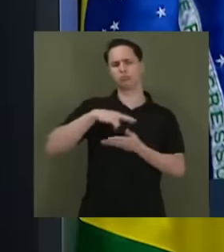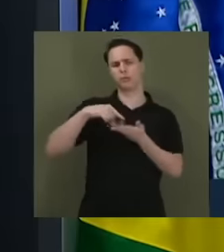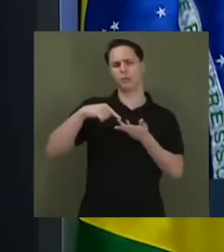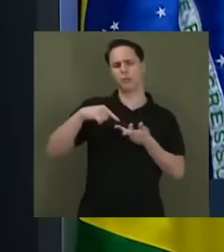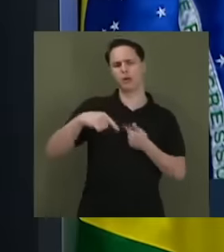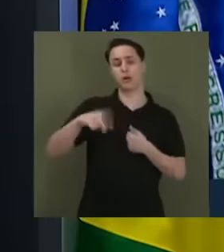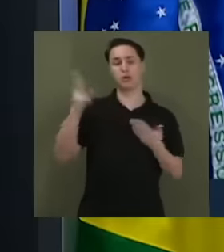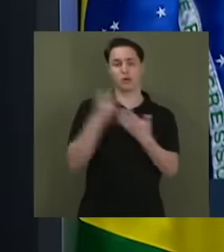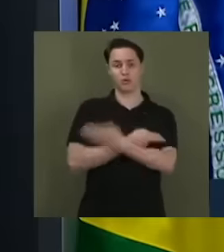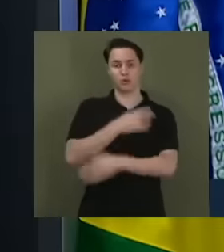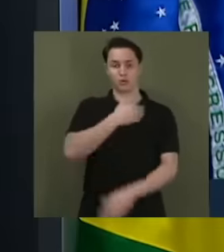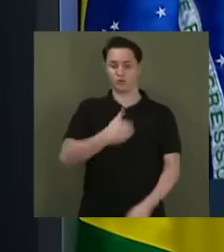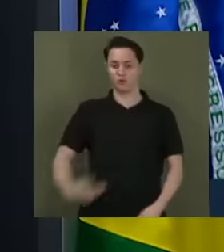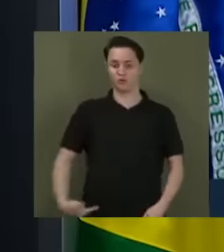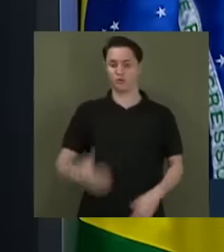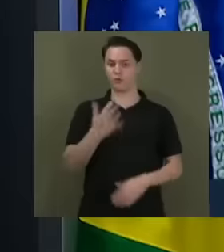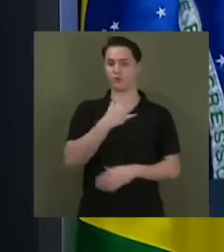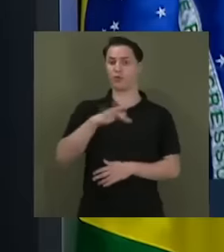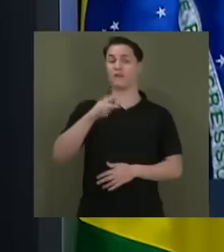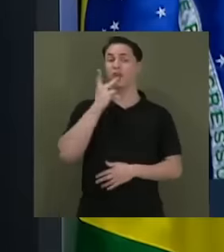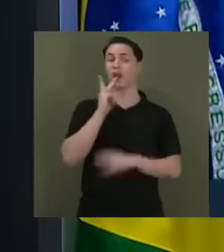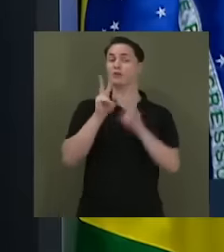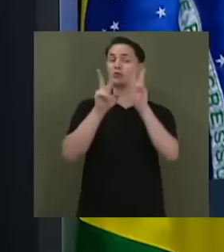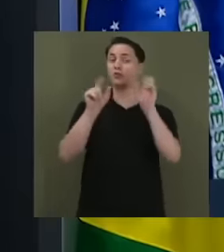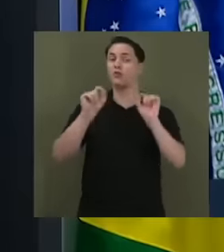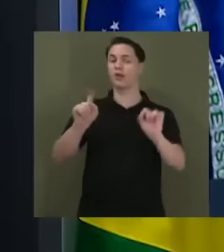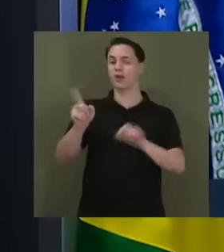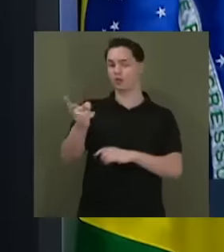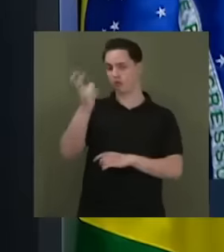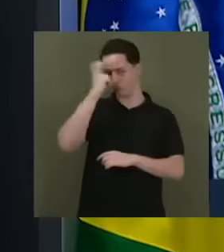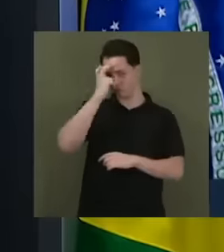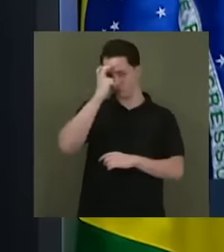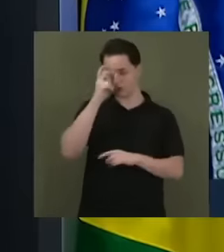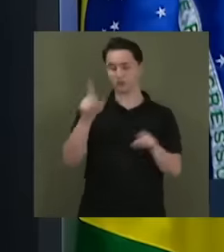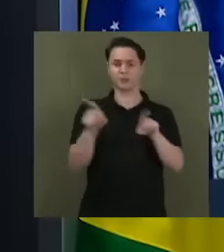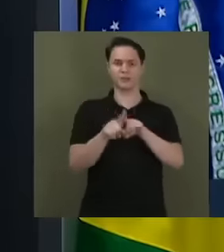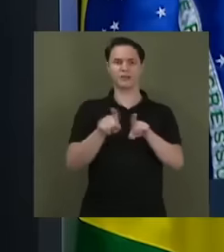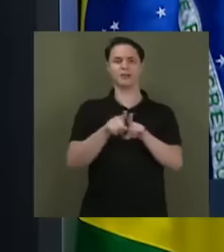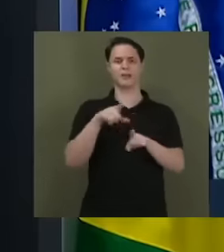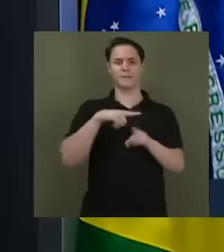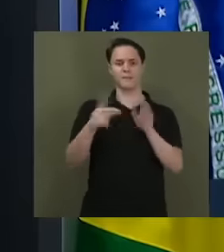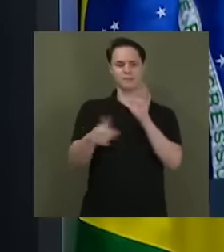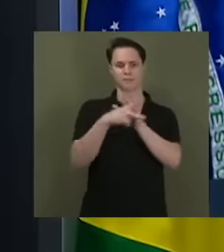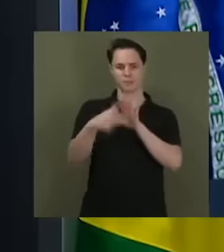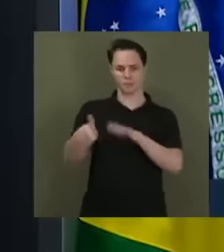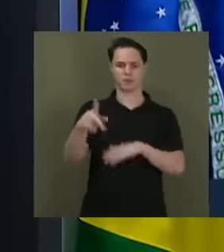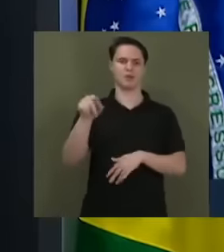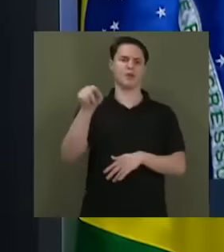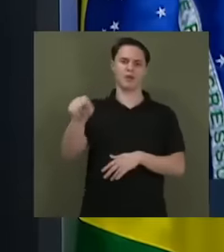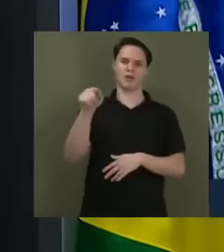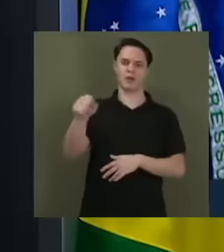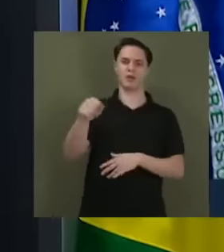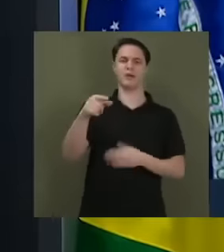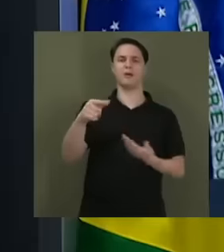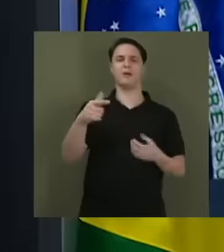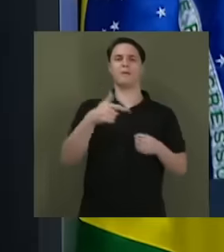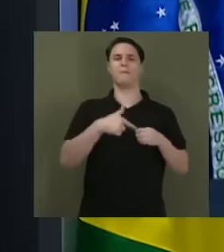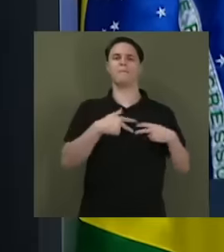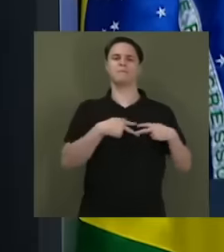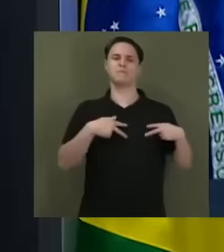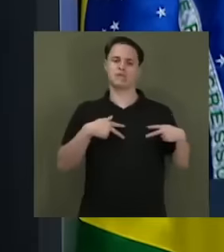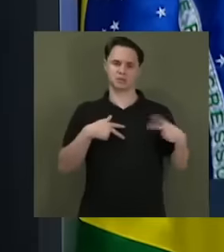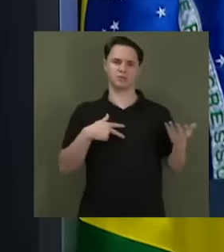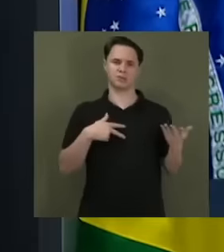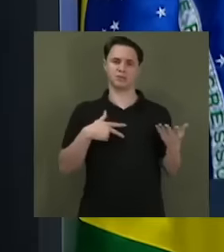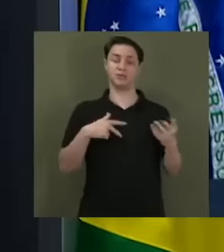Federal para o que eles chamam de Cultura Incluindo aí recursos das estatais como fez a Petrobras que acabou de